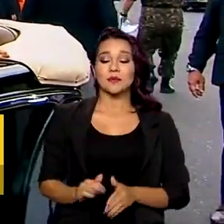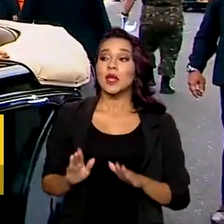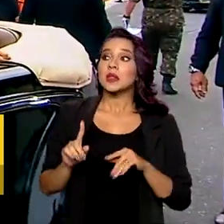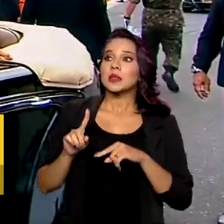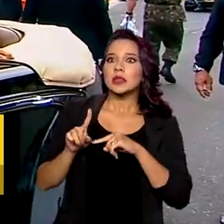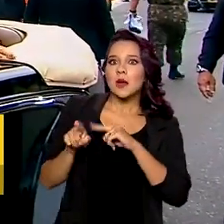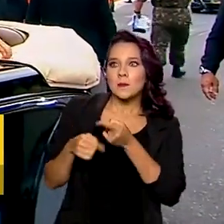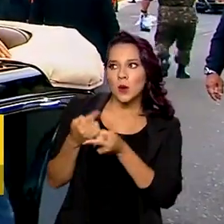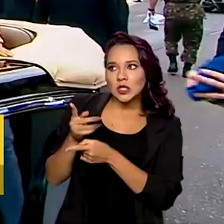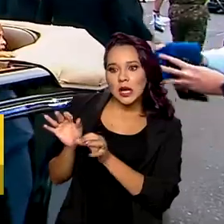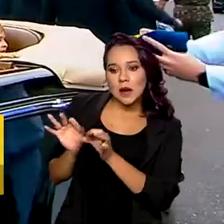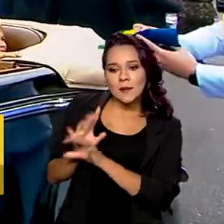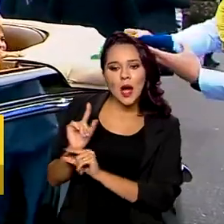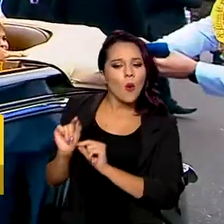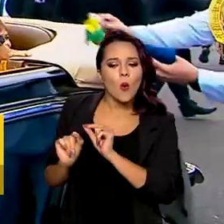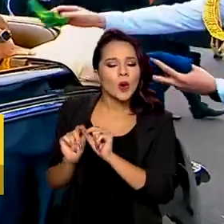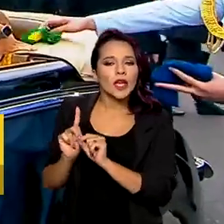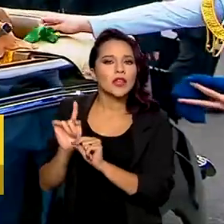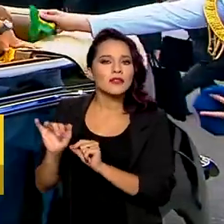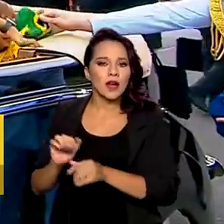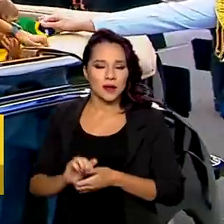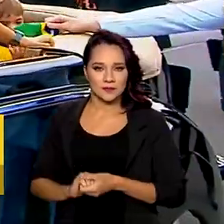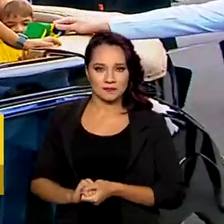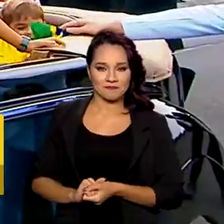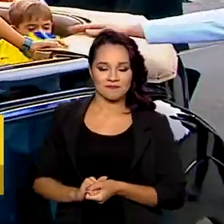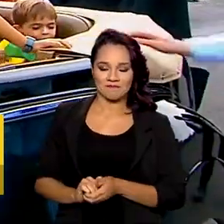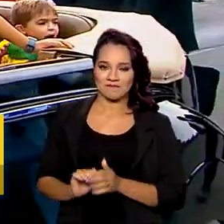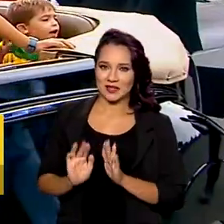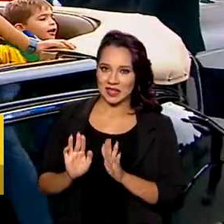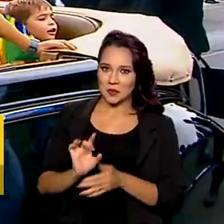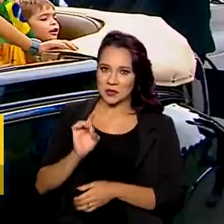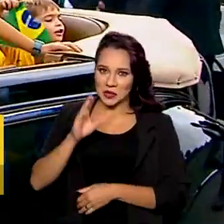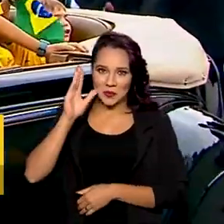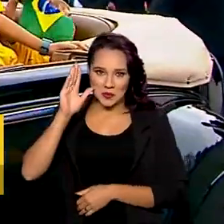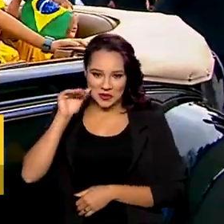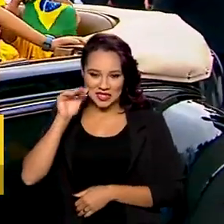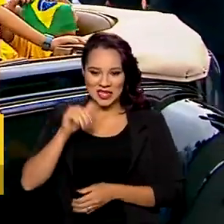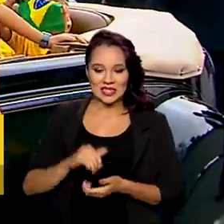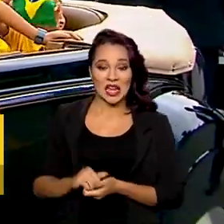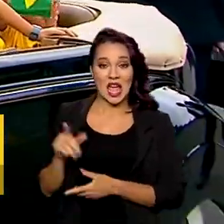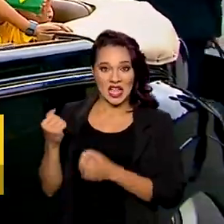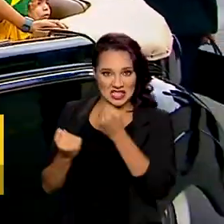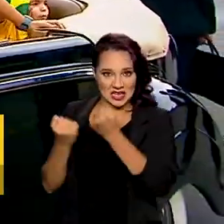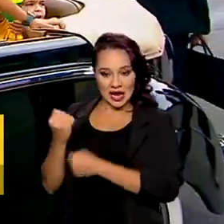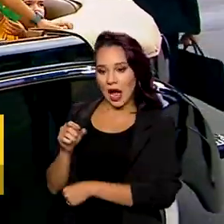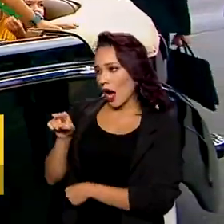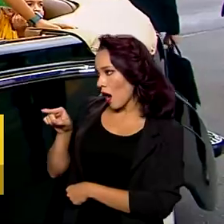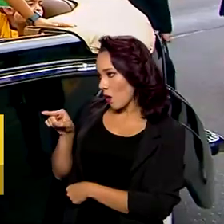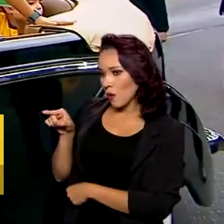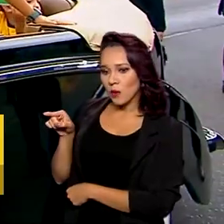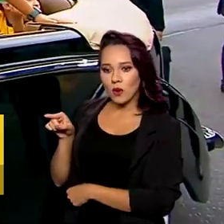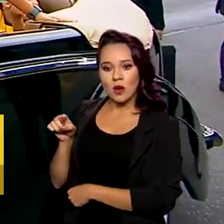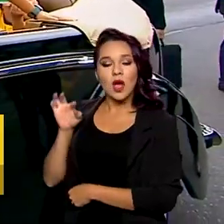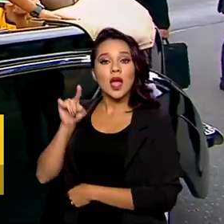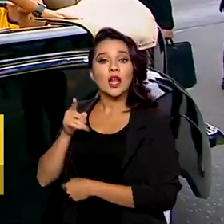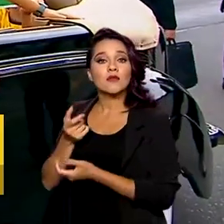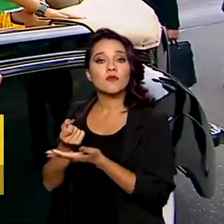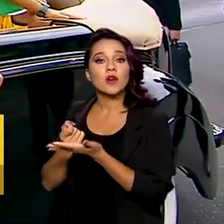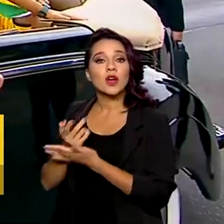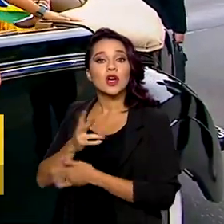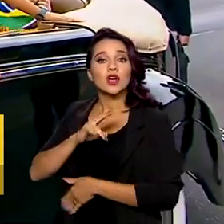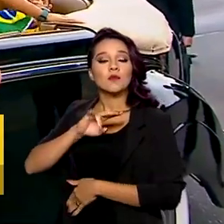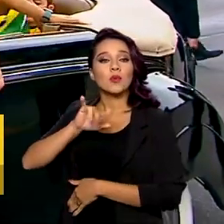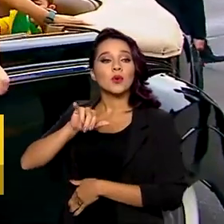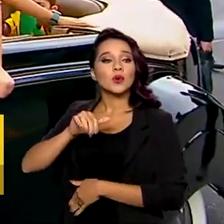próximo passo? Coronel, explica para a gente, adianta agora para a gente. Só uma curiosidade, o Rolls Royce, né, do presidente, ele foi adquirido por